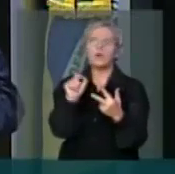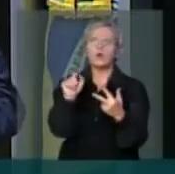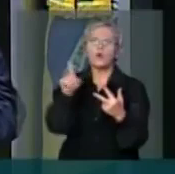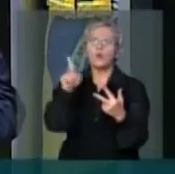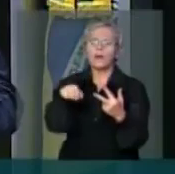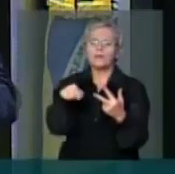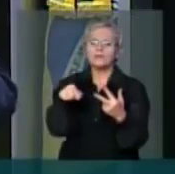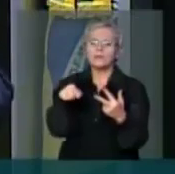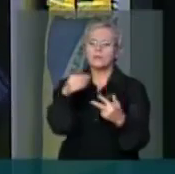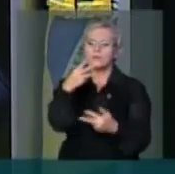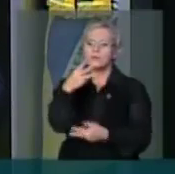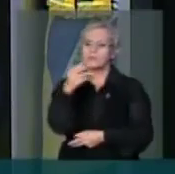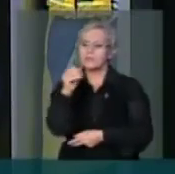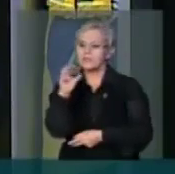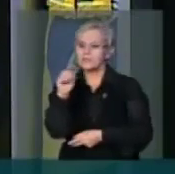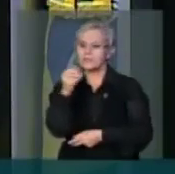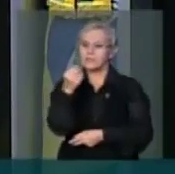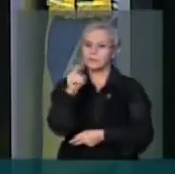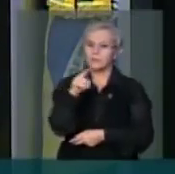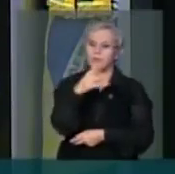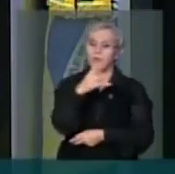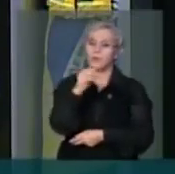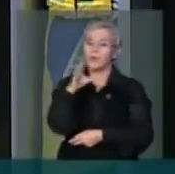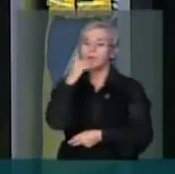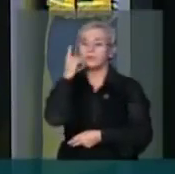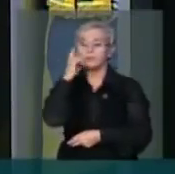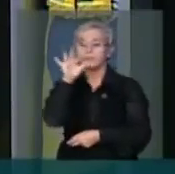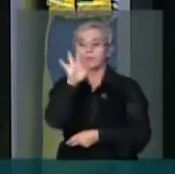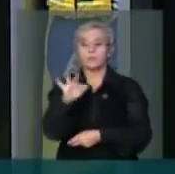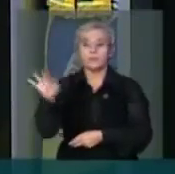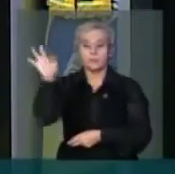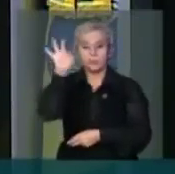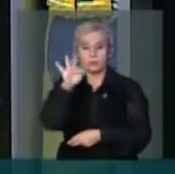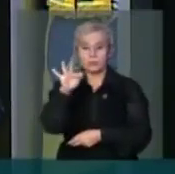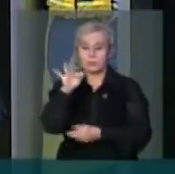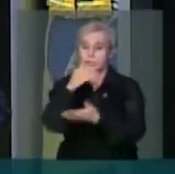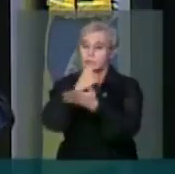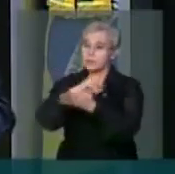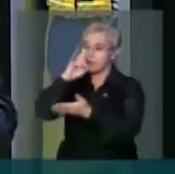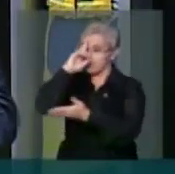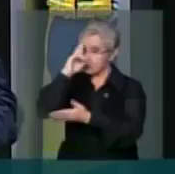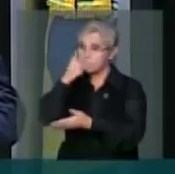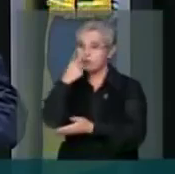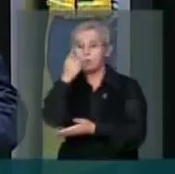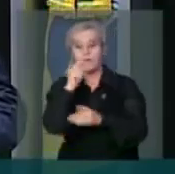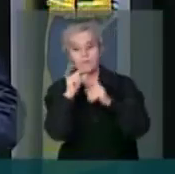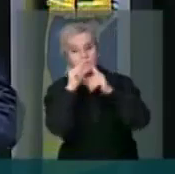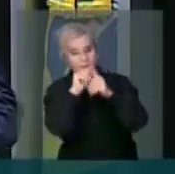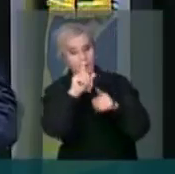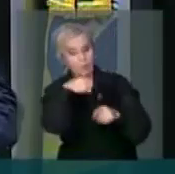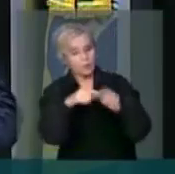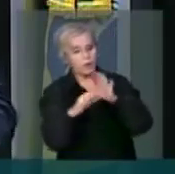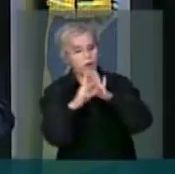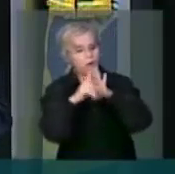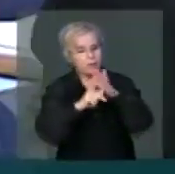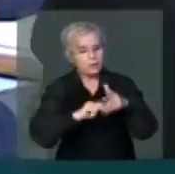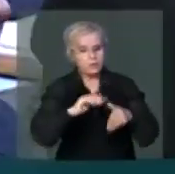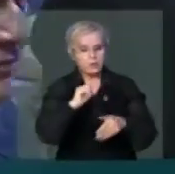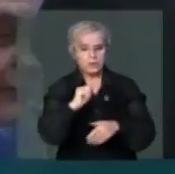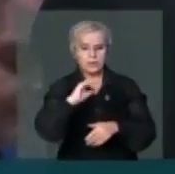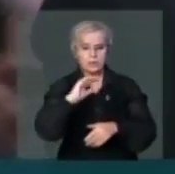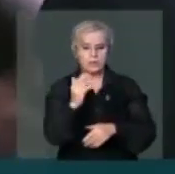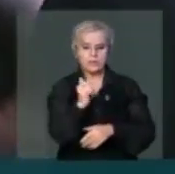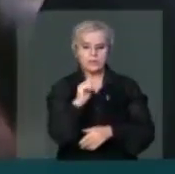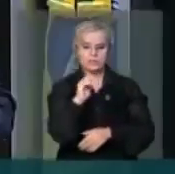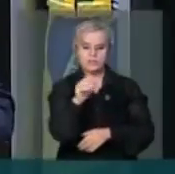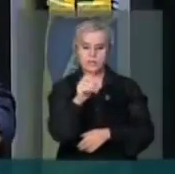os 300 ou 400 deputados federais que Vossa Excelência chamou de achacadores? Vossa Excelência